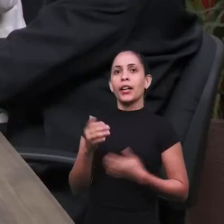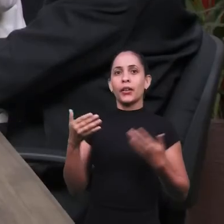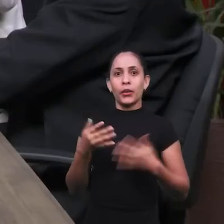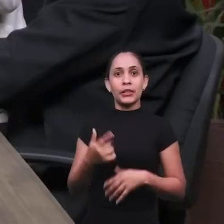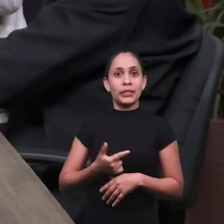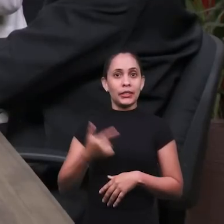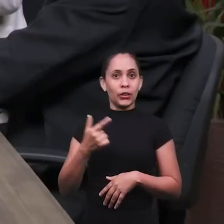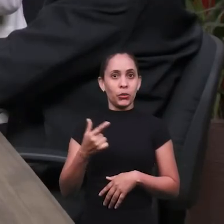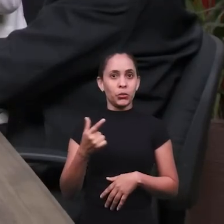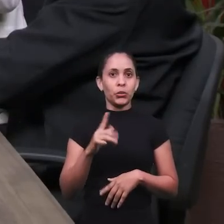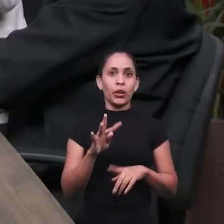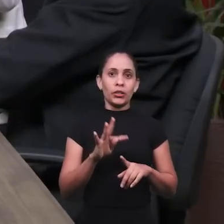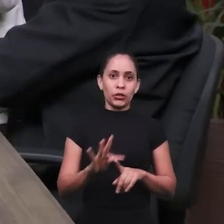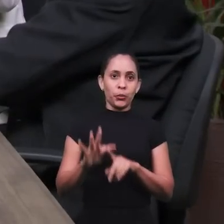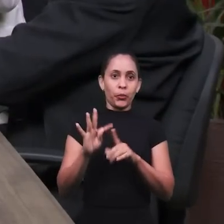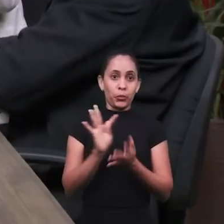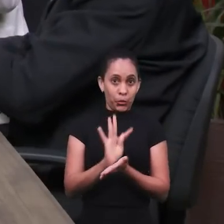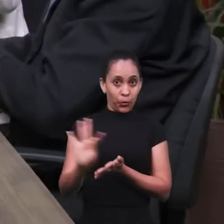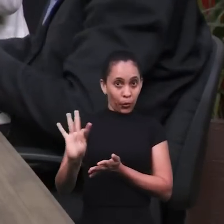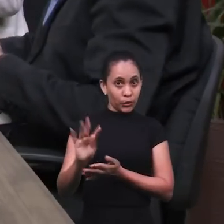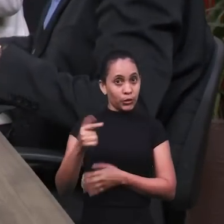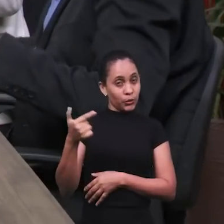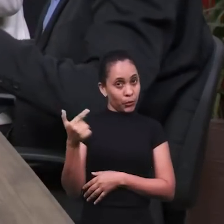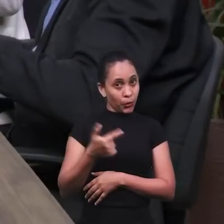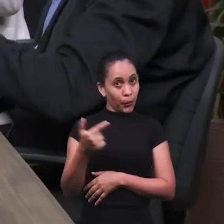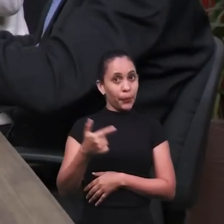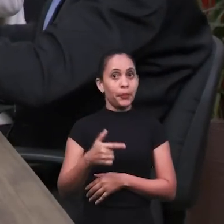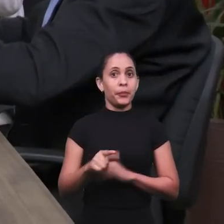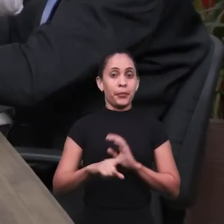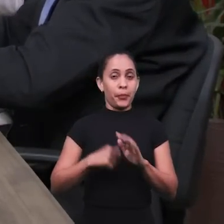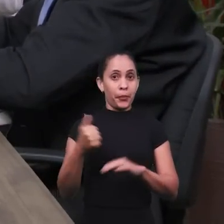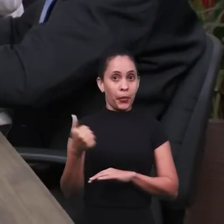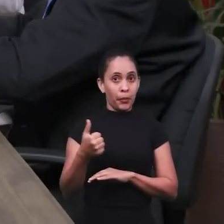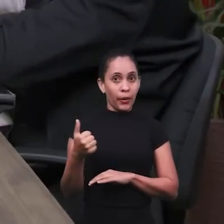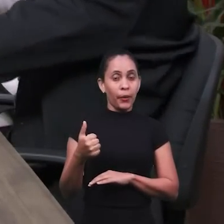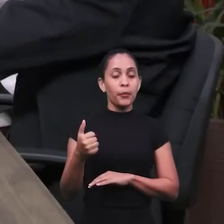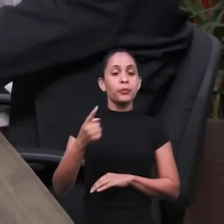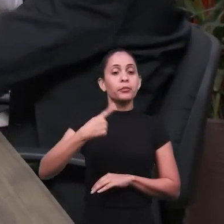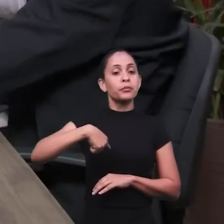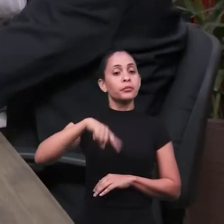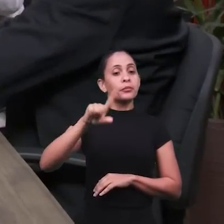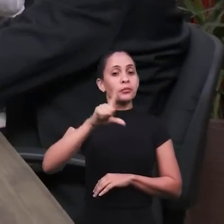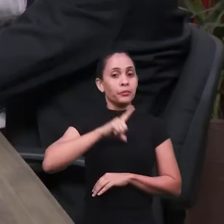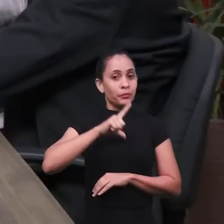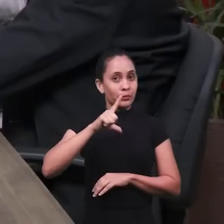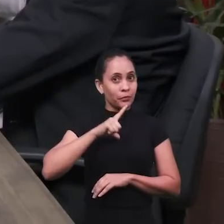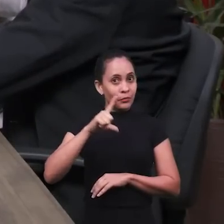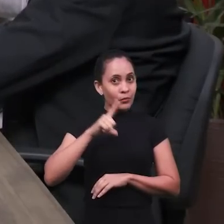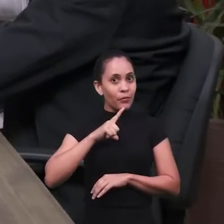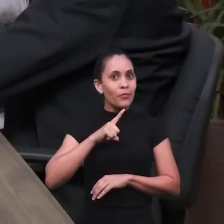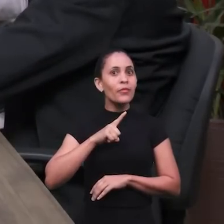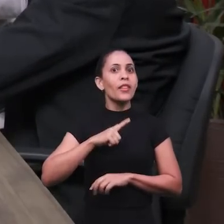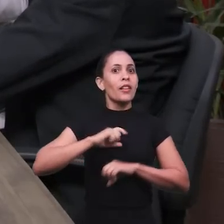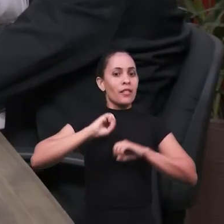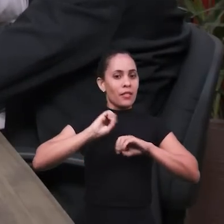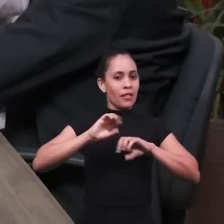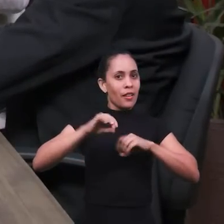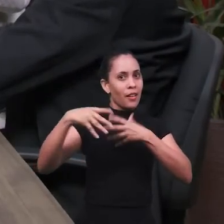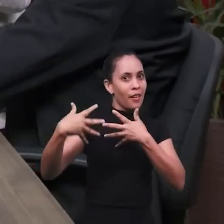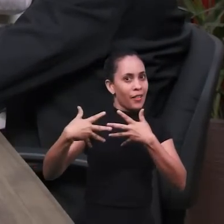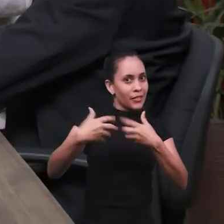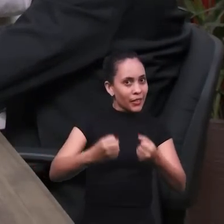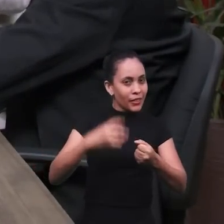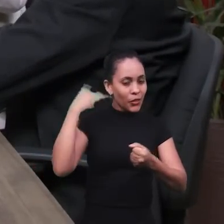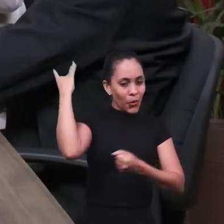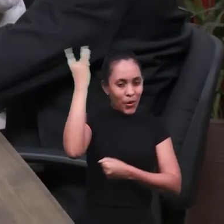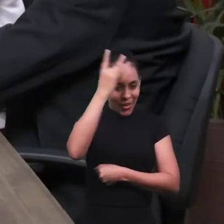Timóteo, 2 Timóteo, capítulo 1, verso 14, diz assim, guarda o bom depósito pelo Espírito Santo